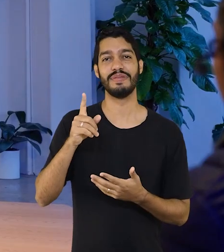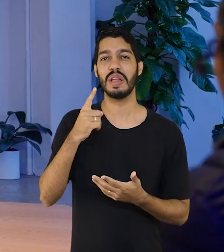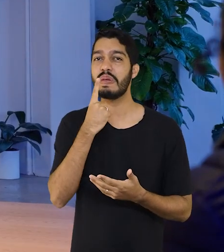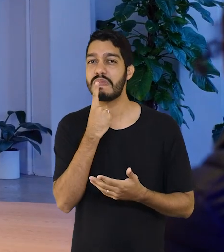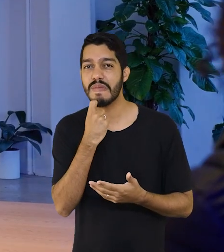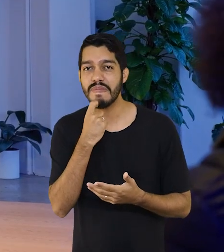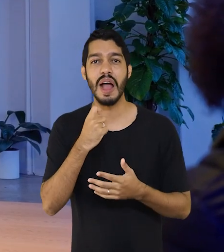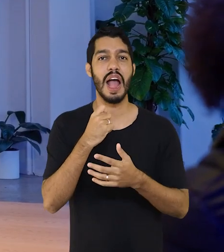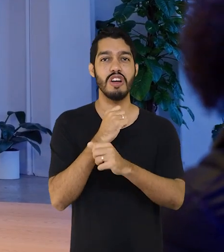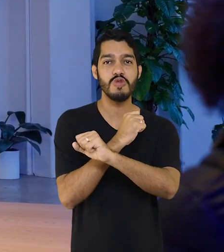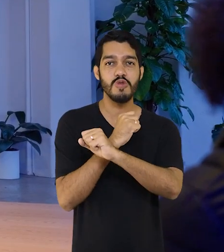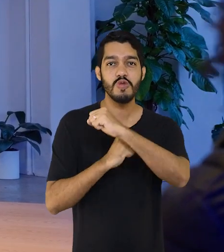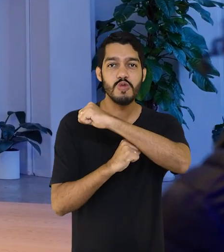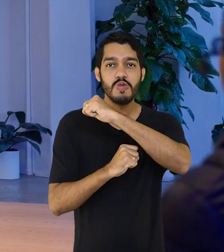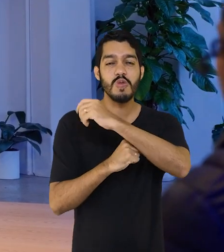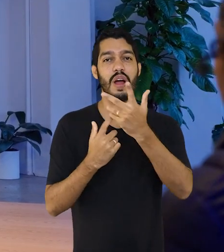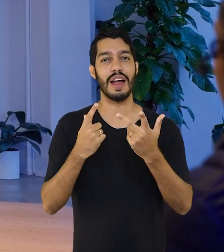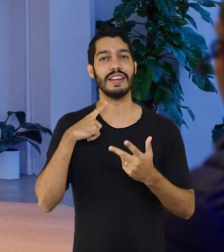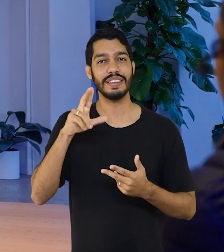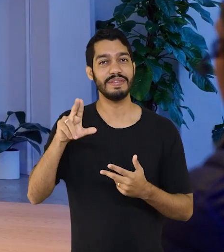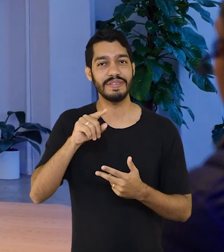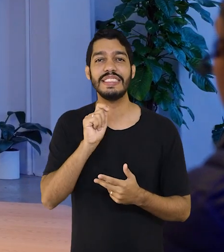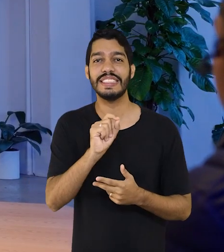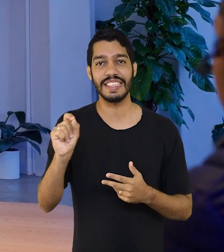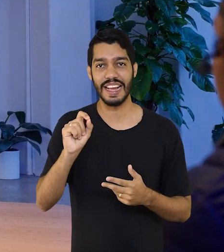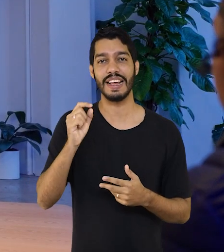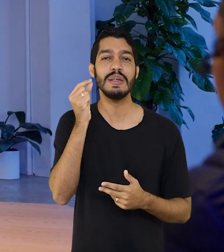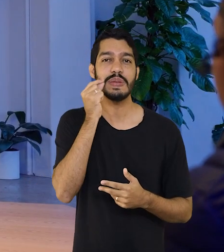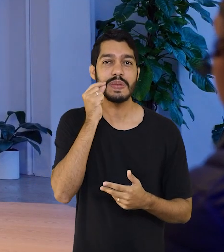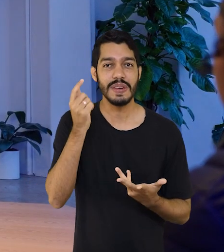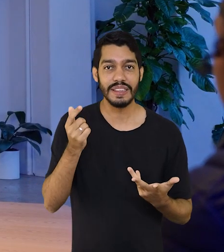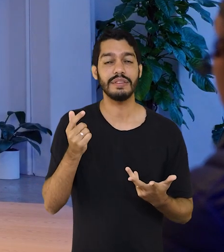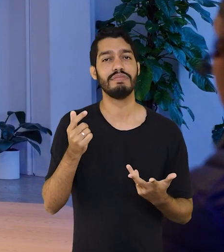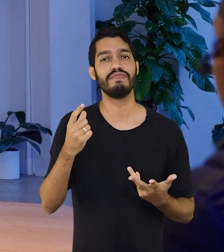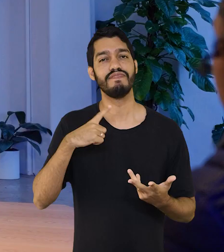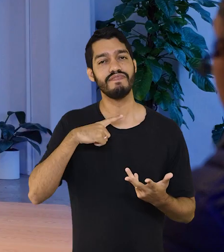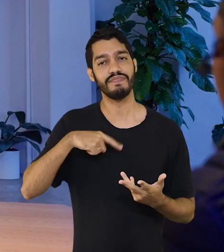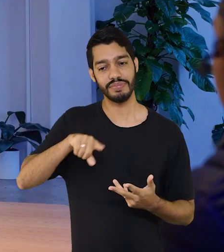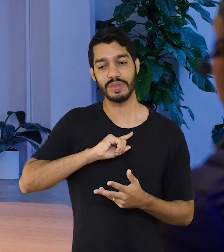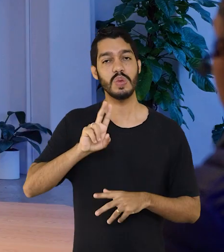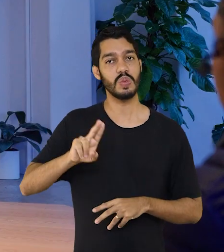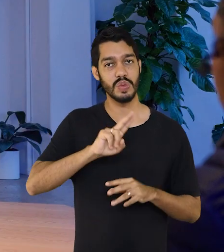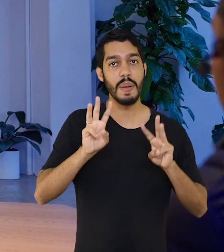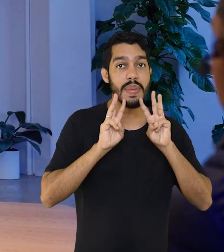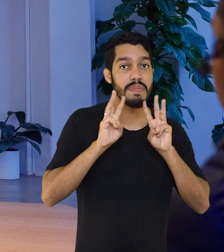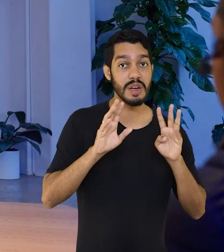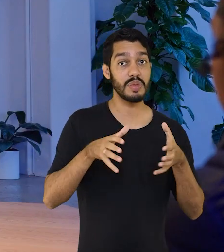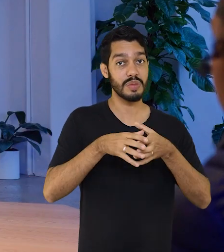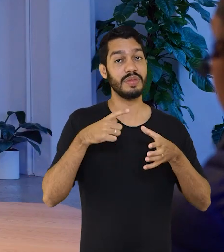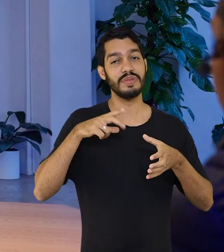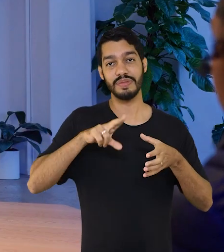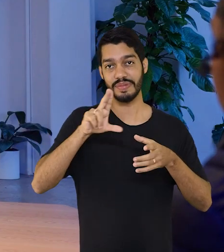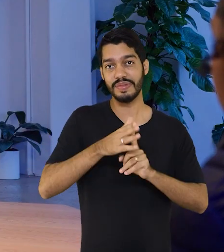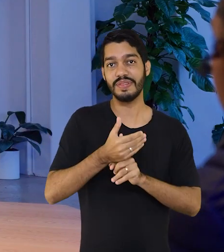flamenguista? Isso aí, galera. O Flamengo é Powered by Winning. Tá? Então, o time de marketing do Flamengo usa a nossa tecnologia. Vocês estão